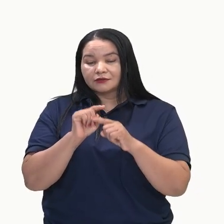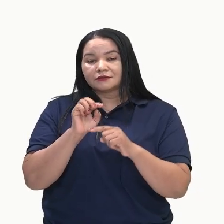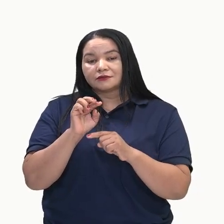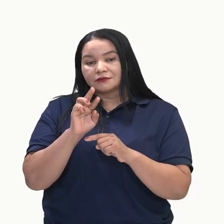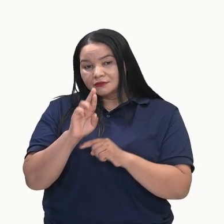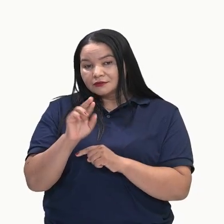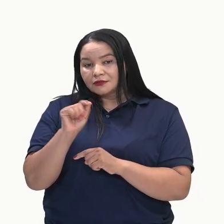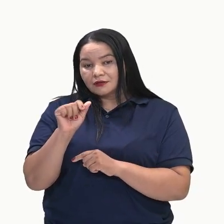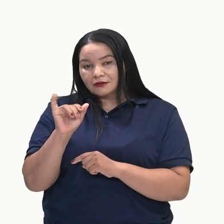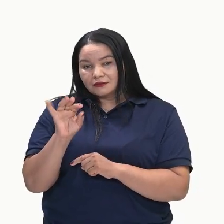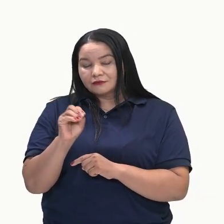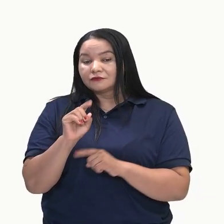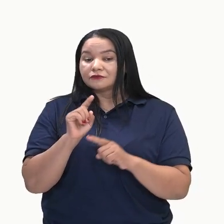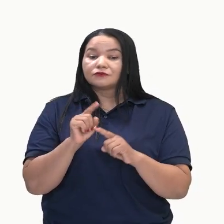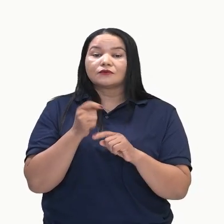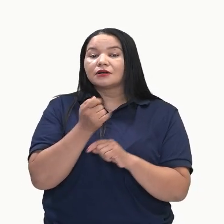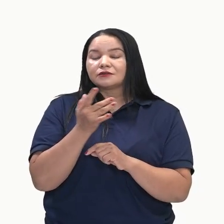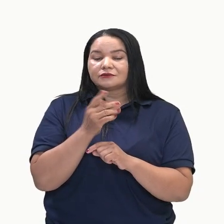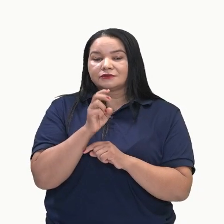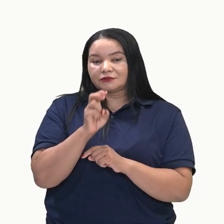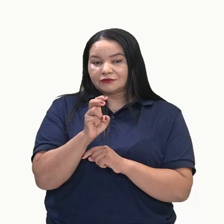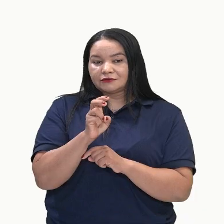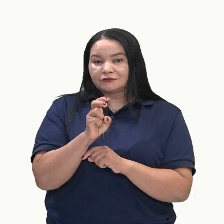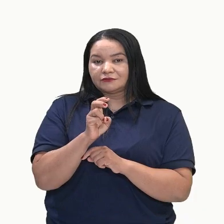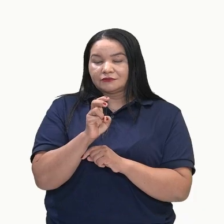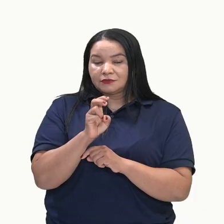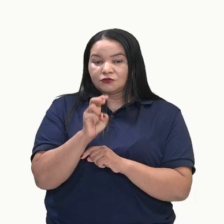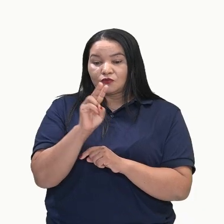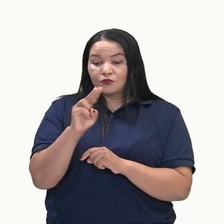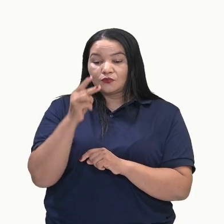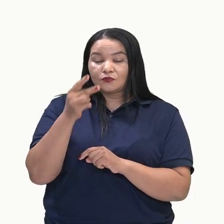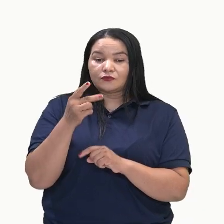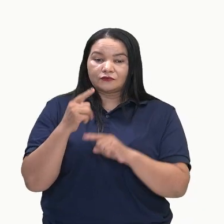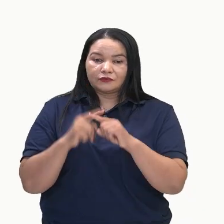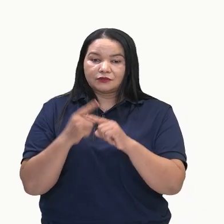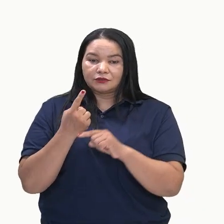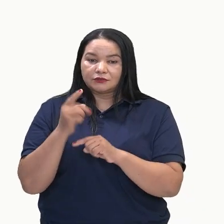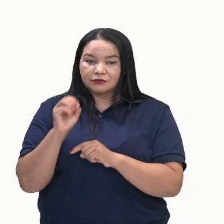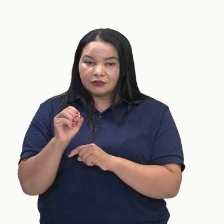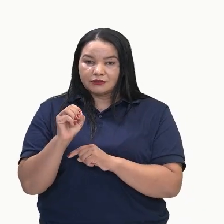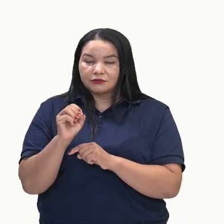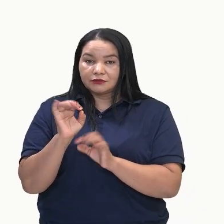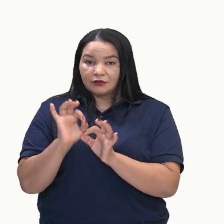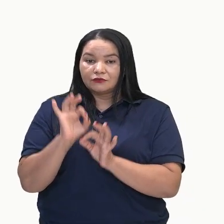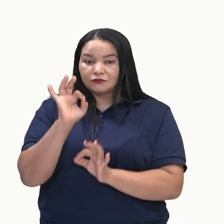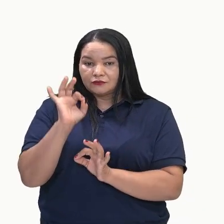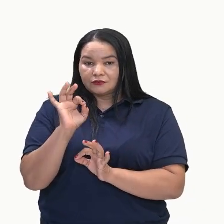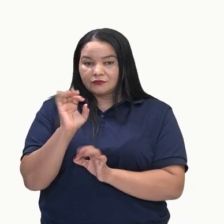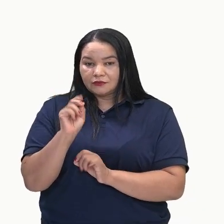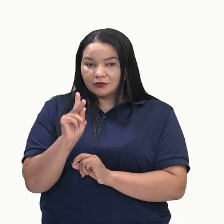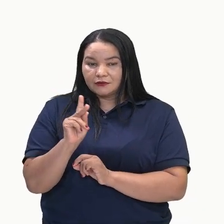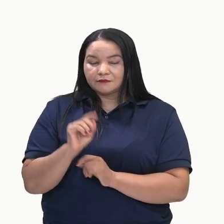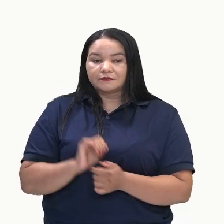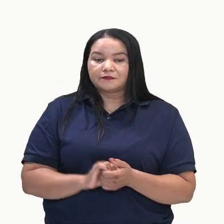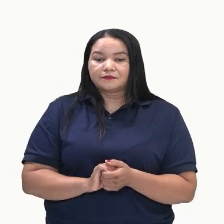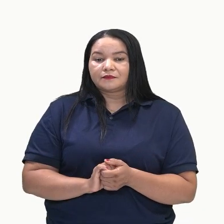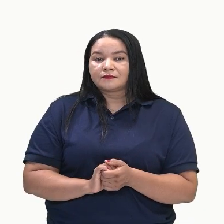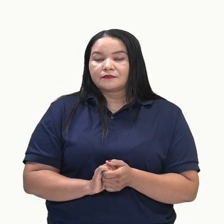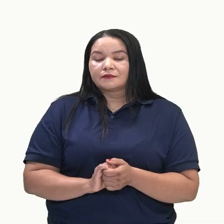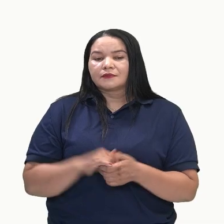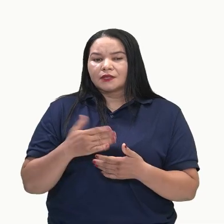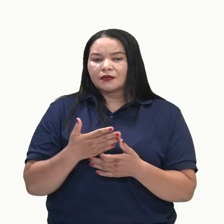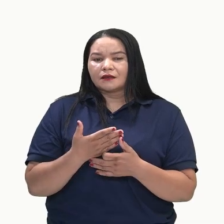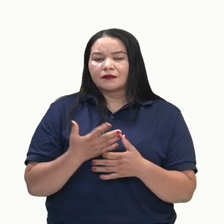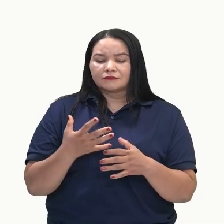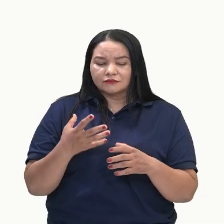valor dele? 5. 5 ao quadrado multiplicado por 10, que é a altura. Quando se desenvolvem todos